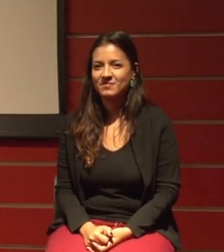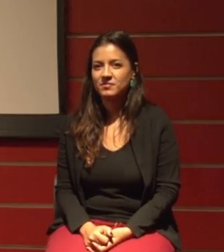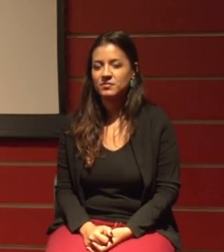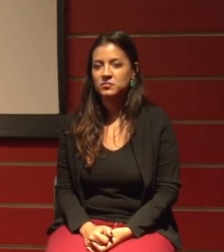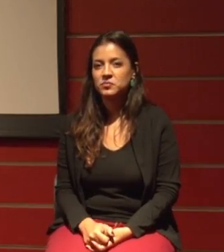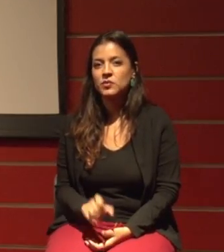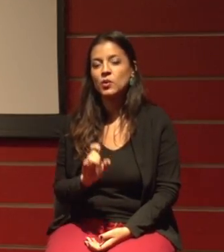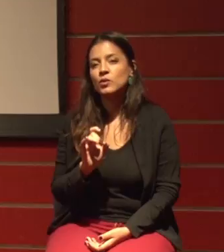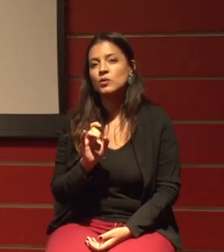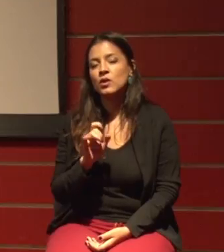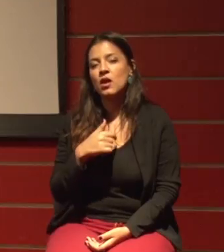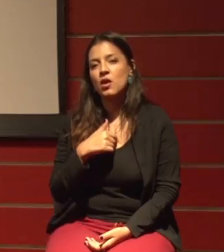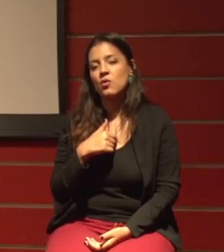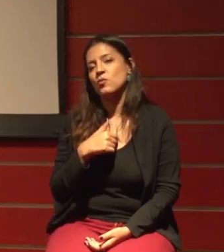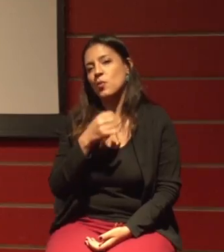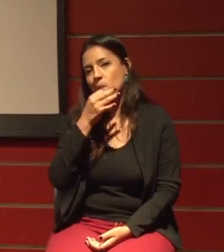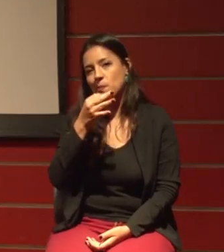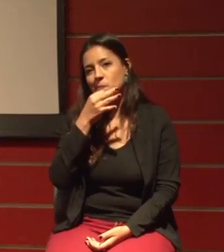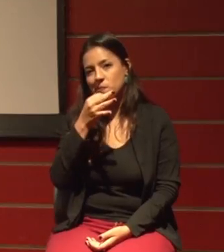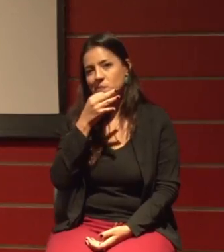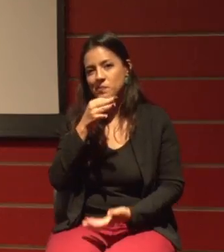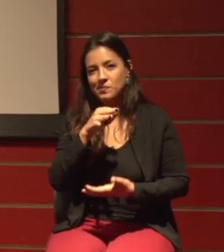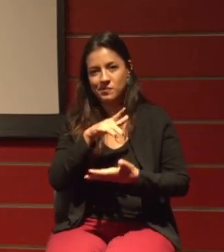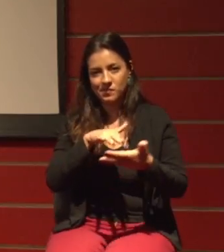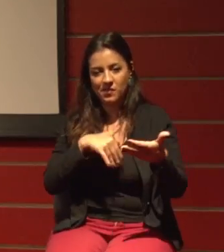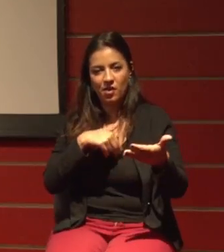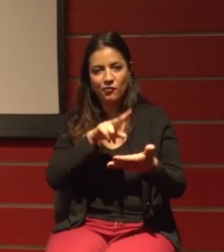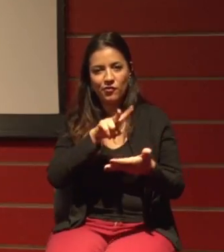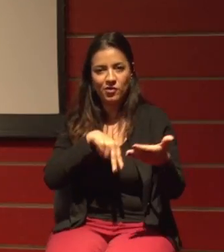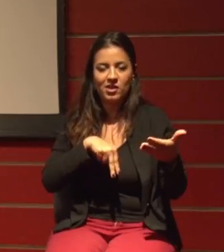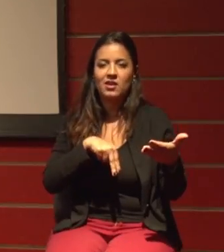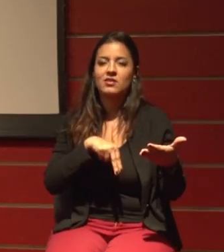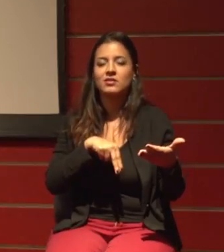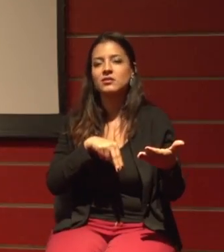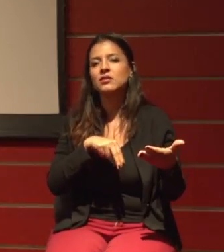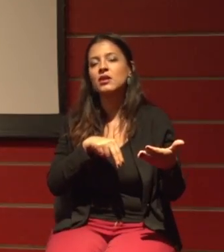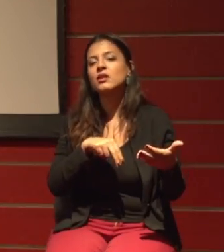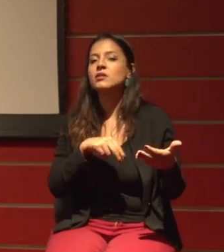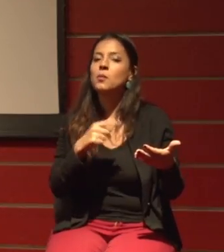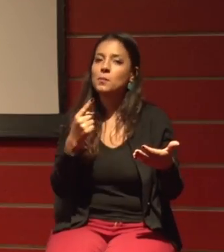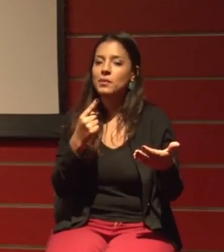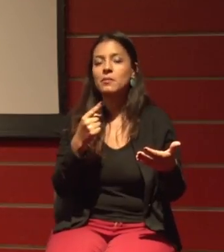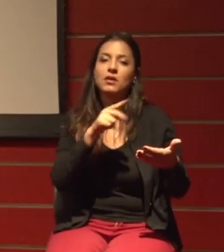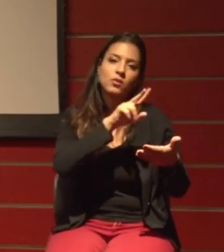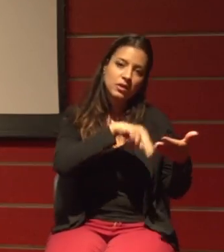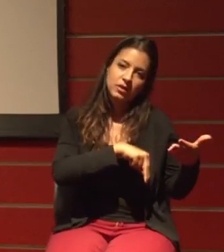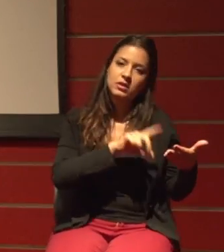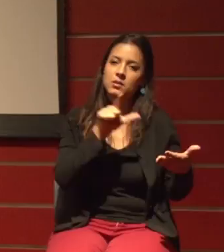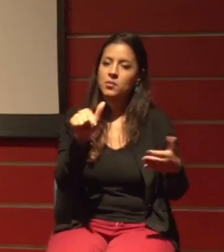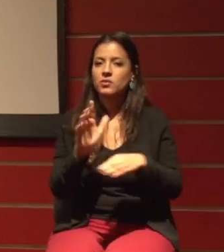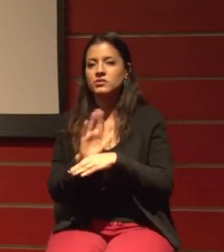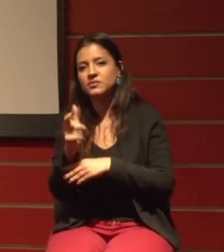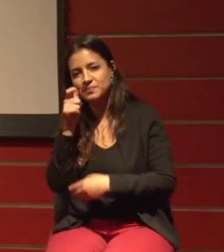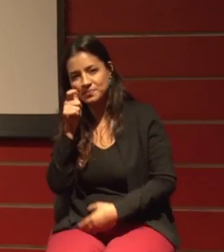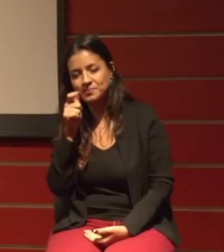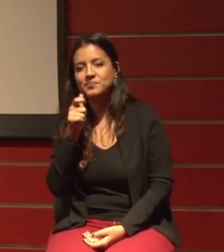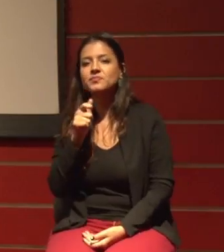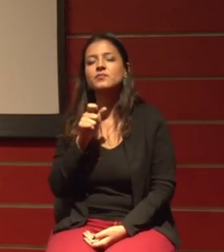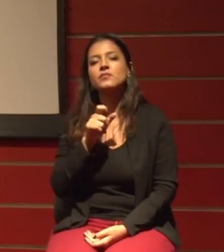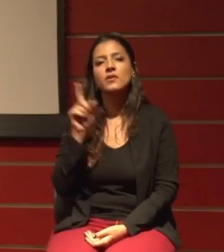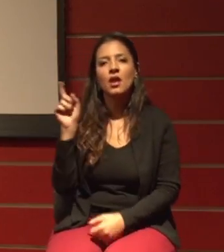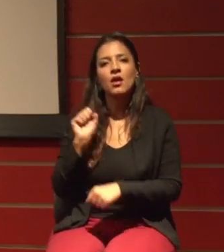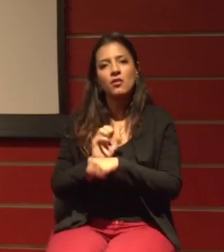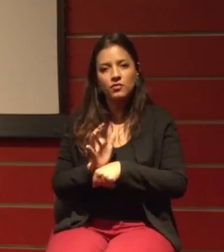para vocês uma crítica que que eu li antes de ir ver esse filme né Eh é um filme